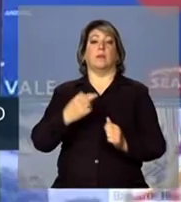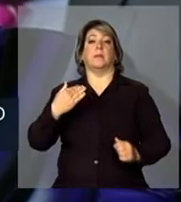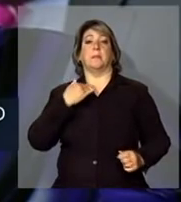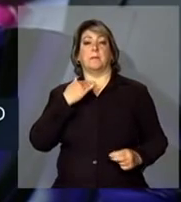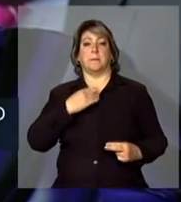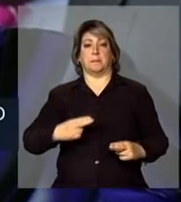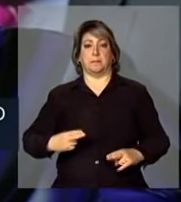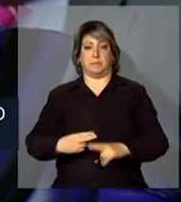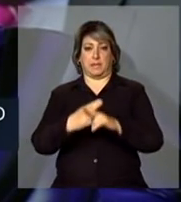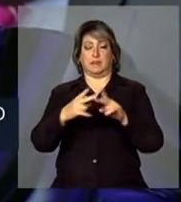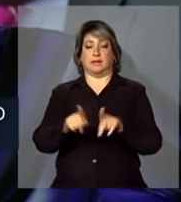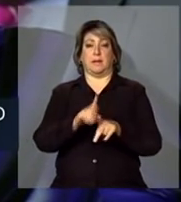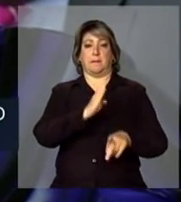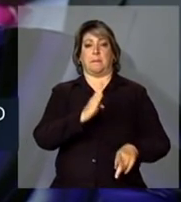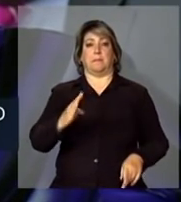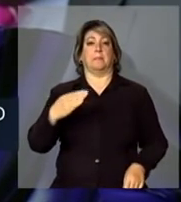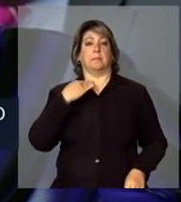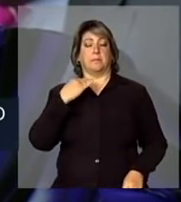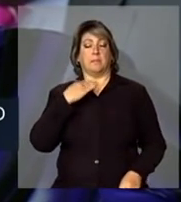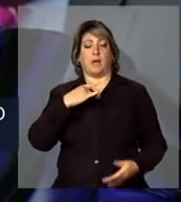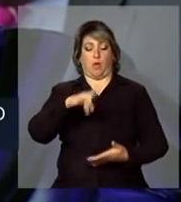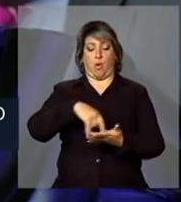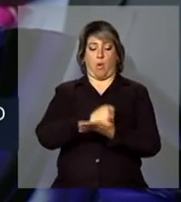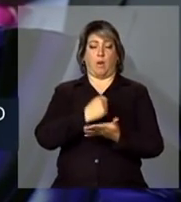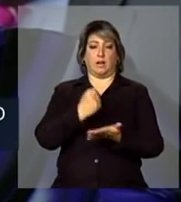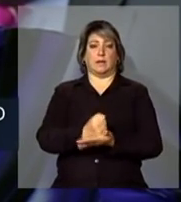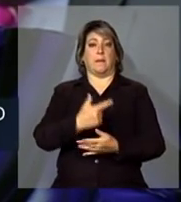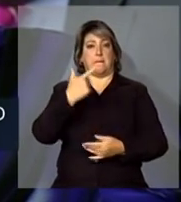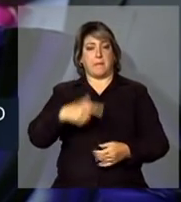do Brasil contrato para a construção de mais